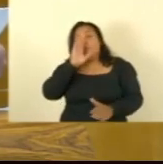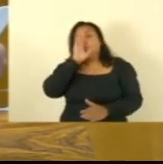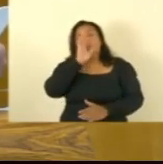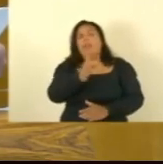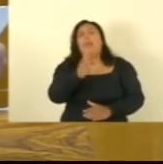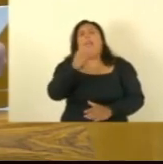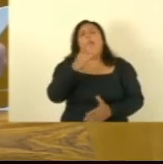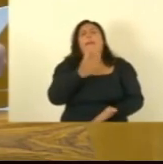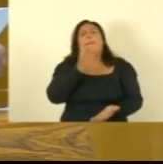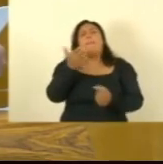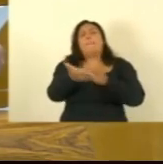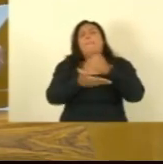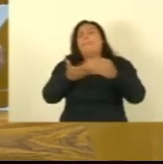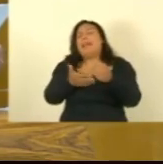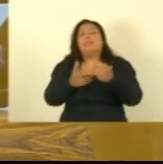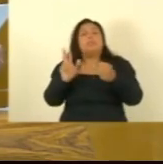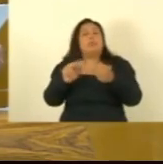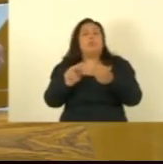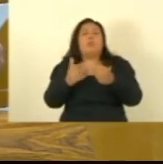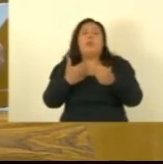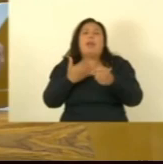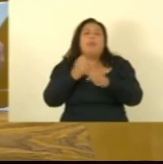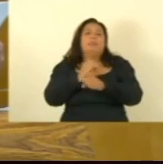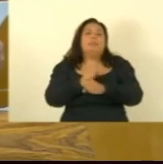granítico, inabalável.